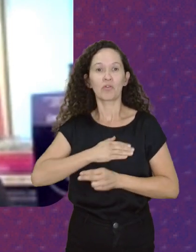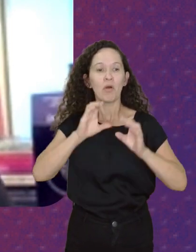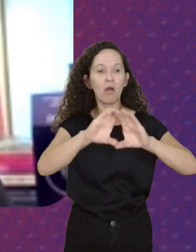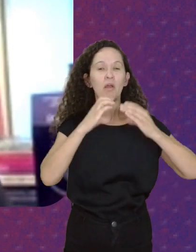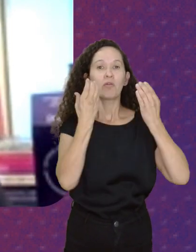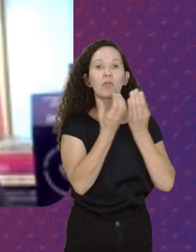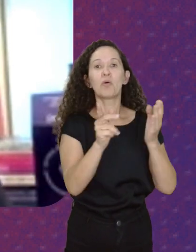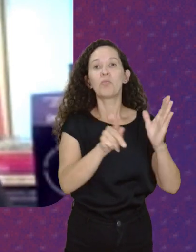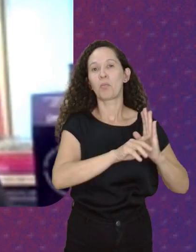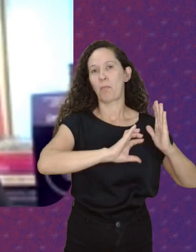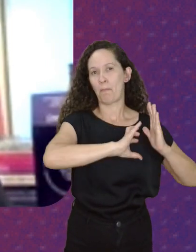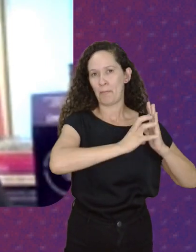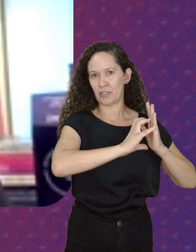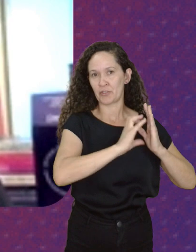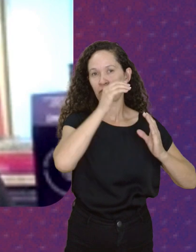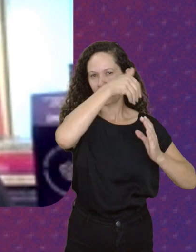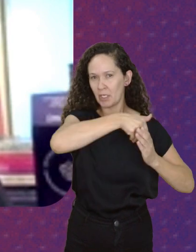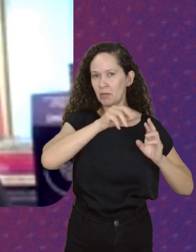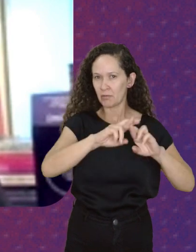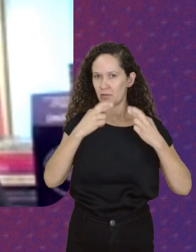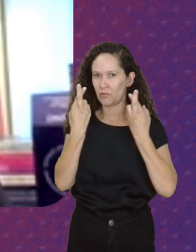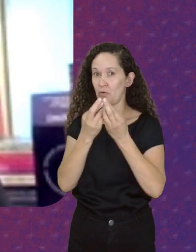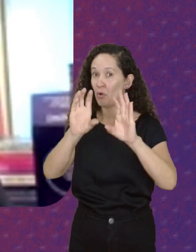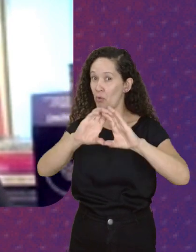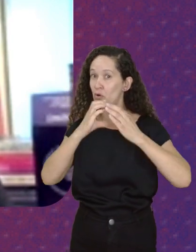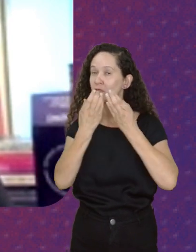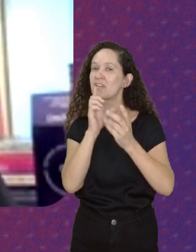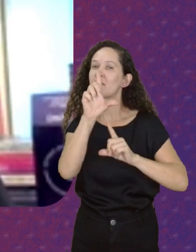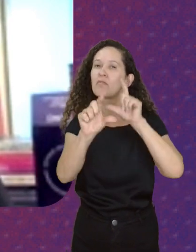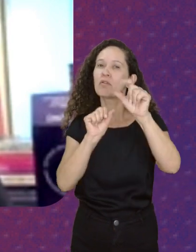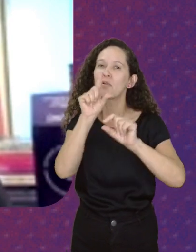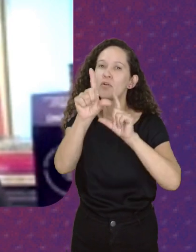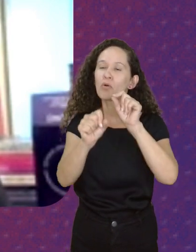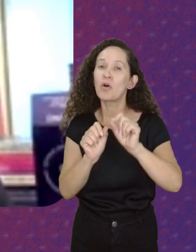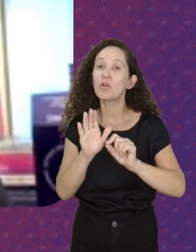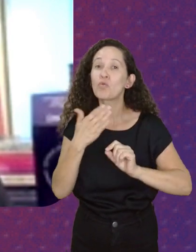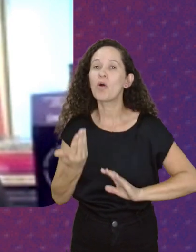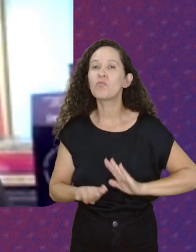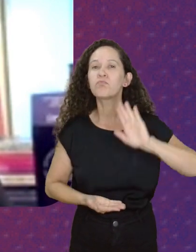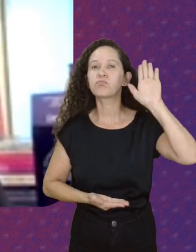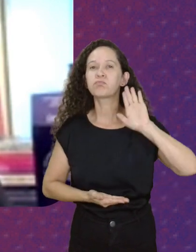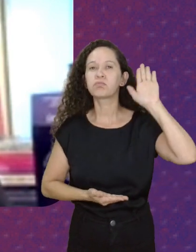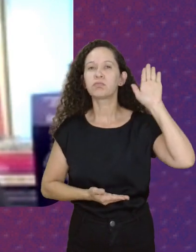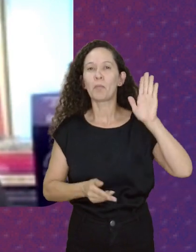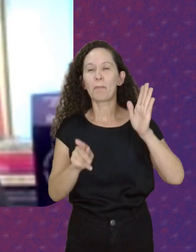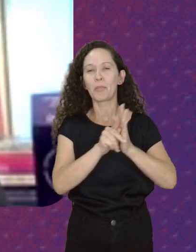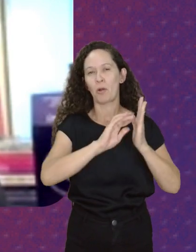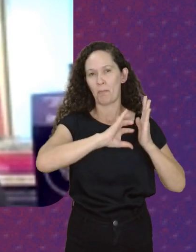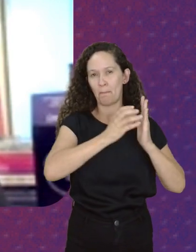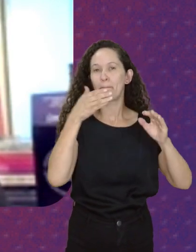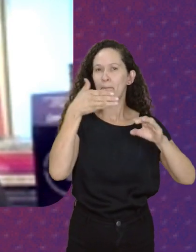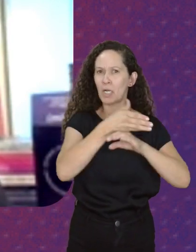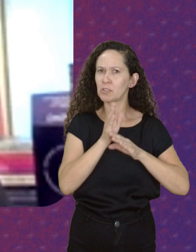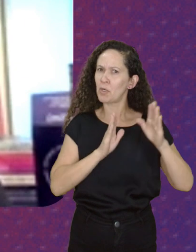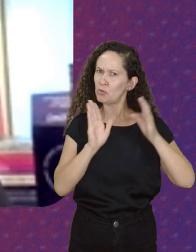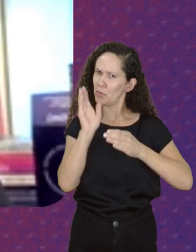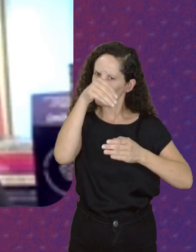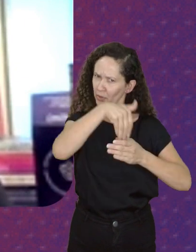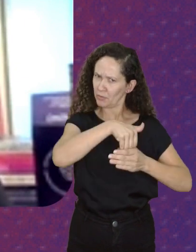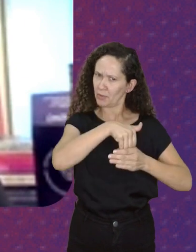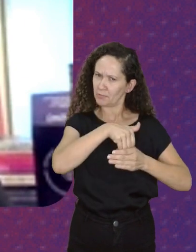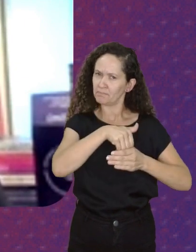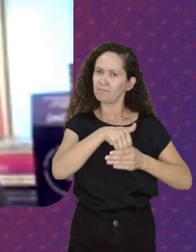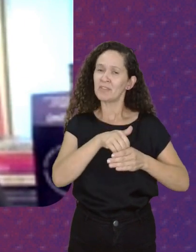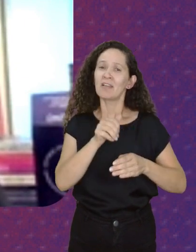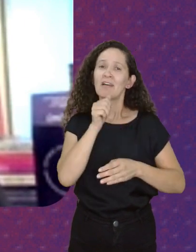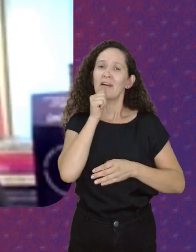partidárias. É nas convenções partidárias em que são escolhidas as candidaturas que vão participar do pleito eleitoral. Então, por